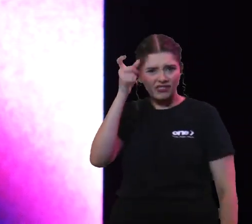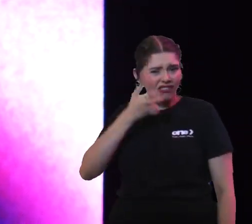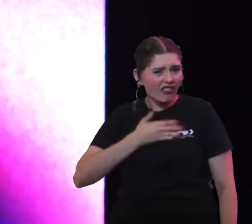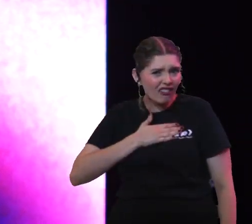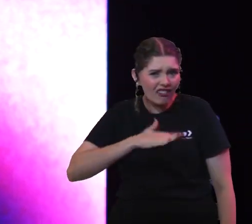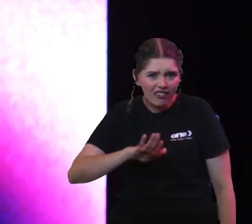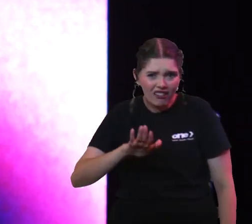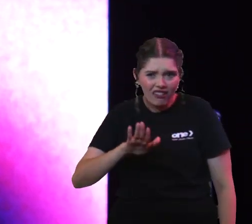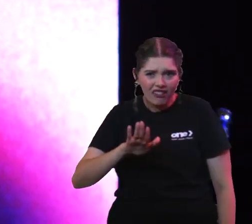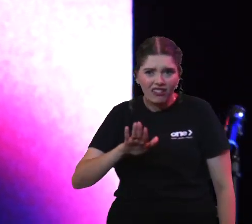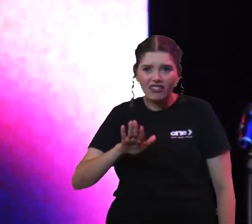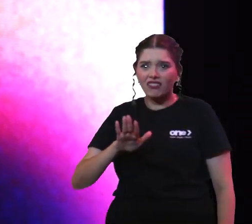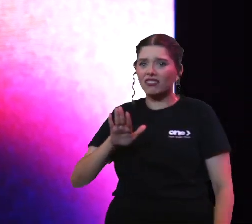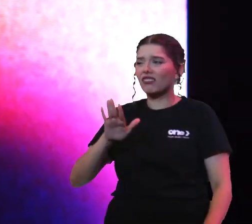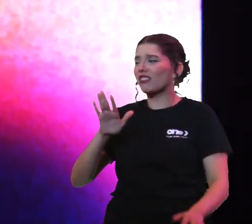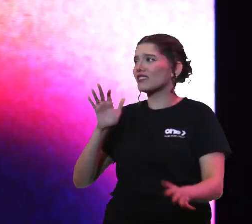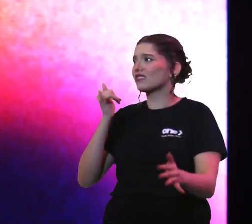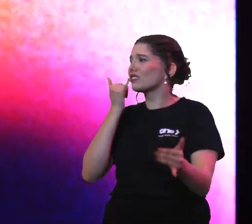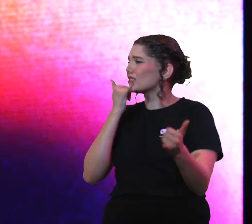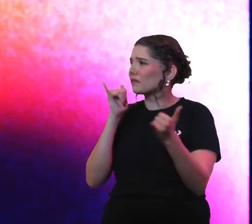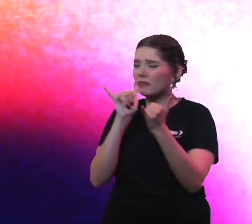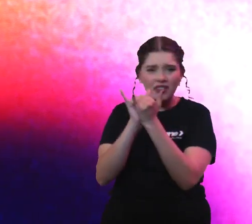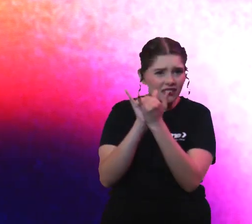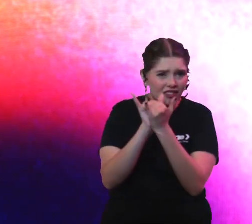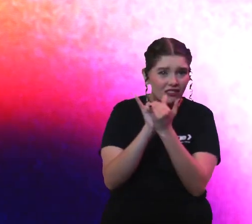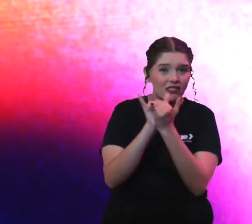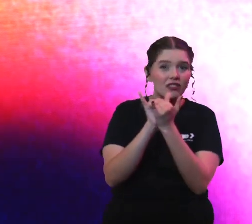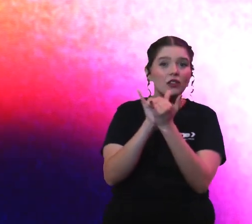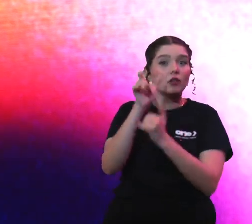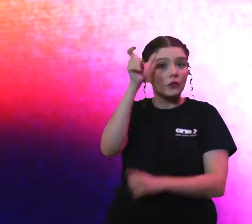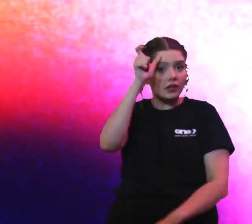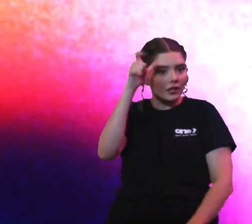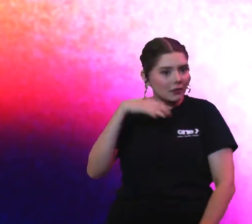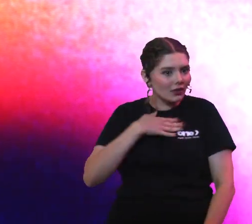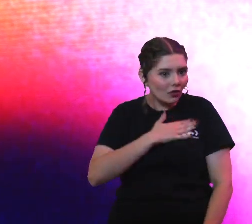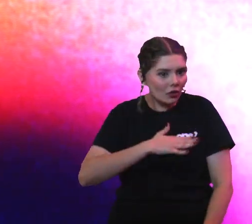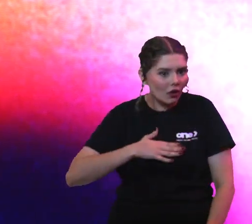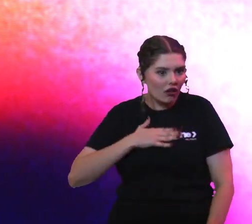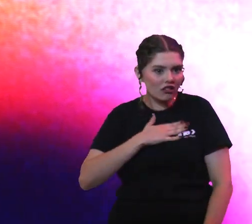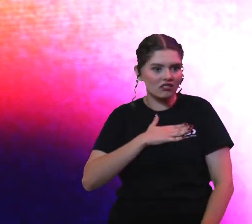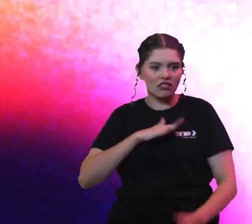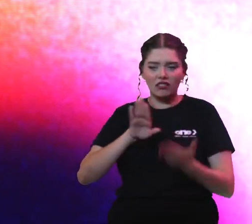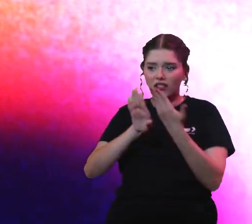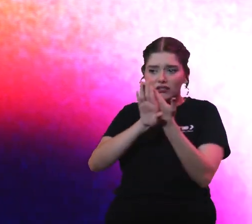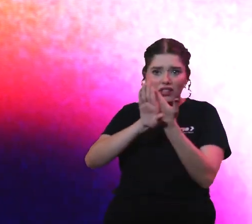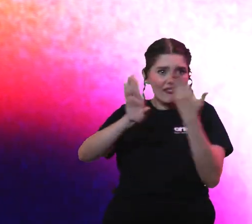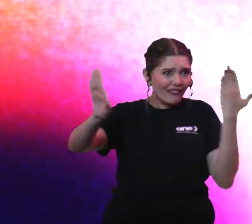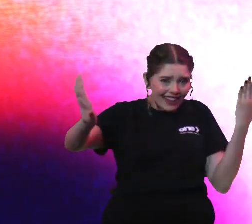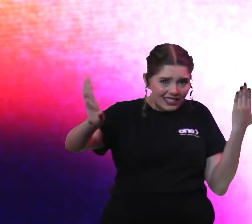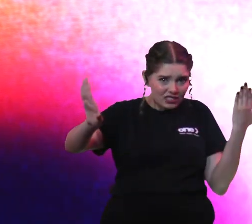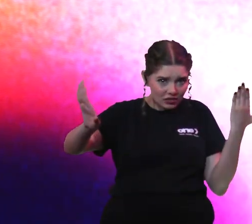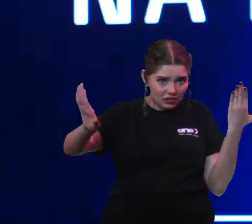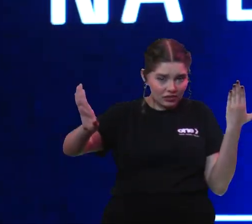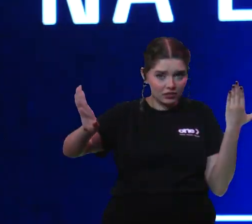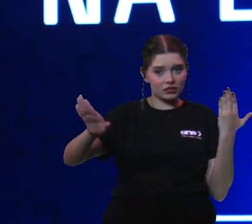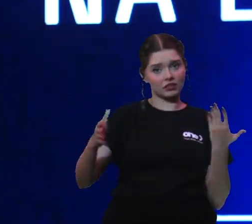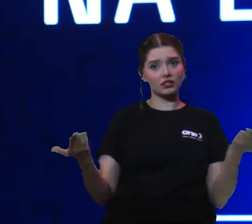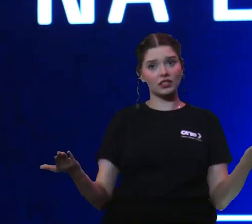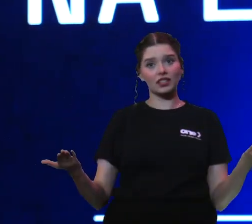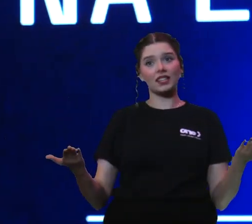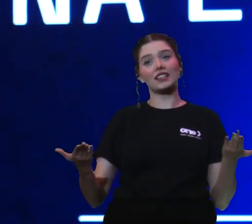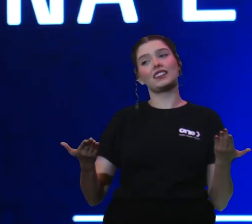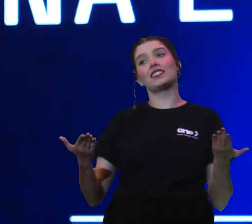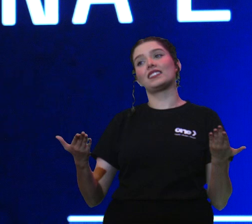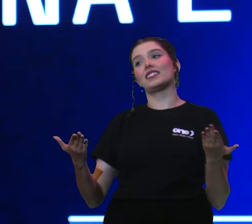Quanto mais dividido nós estivermos, quanto mais falta de perdão houver, quanto mais afastados nós estivermos, mais difícil é daquela igreja ser